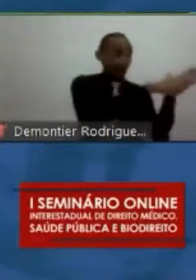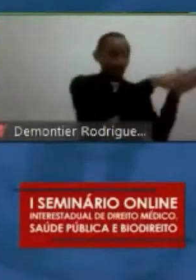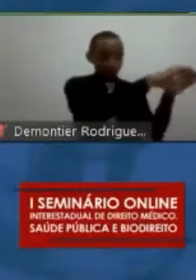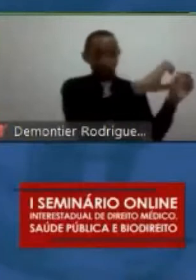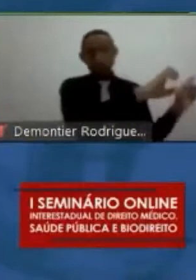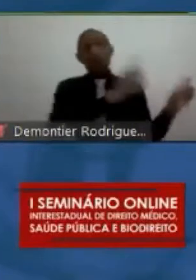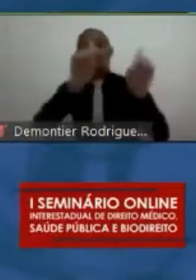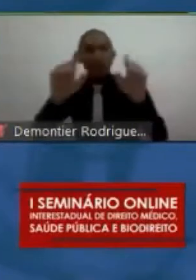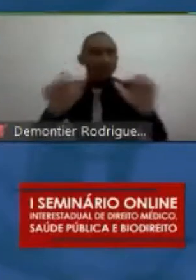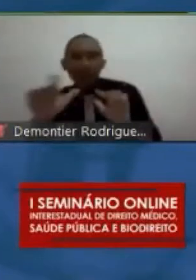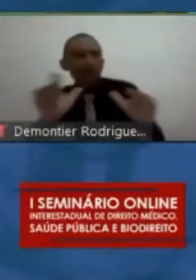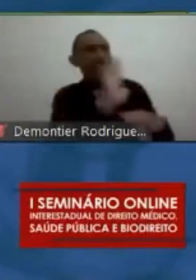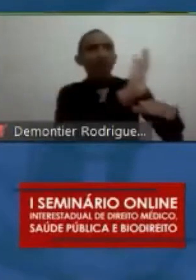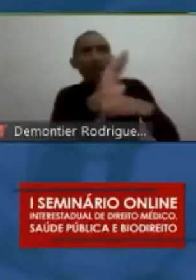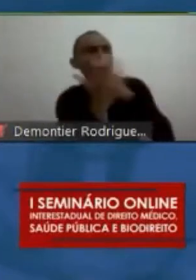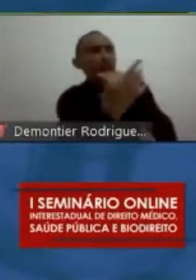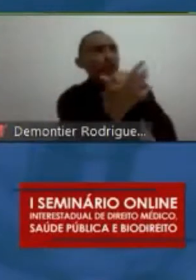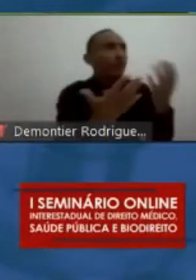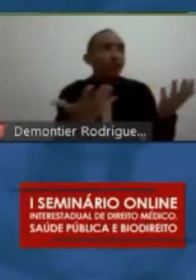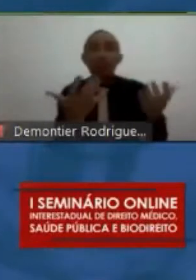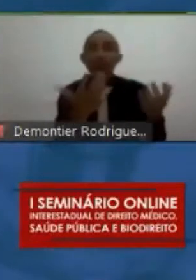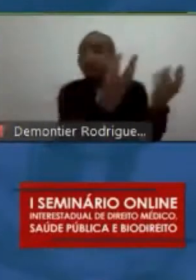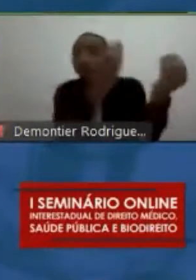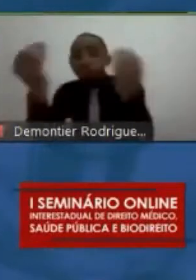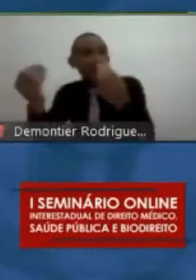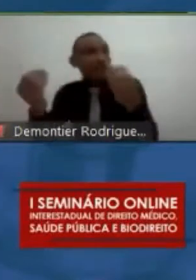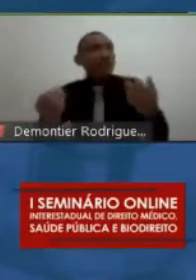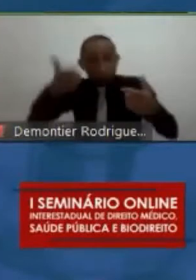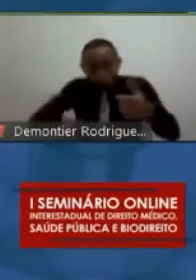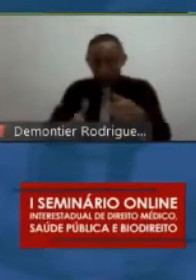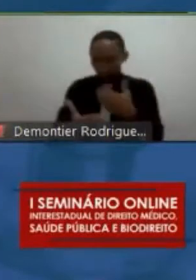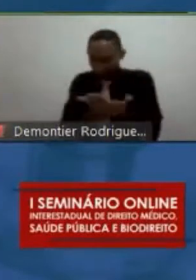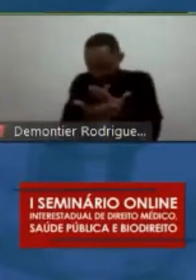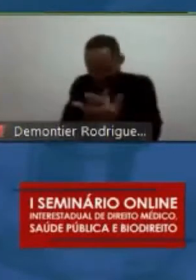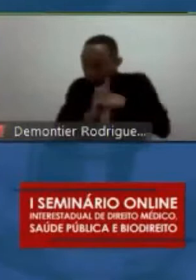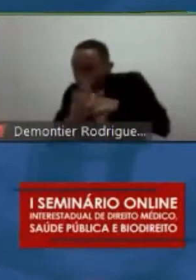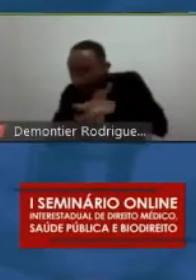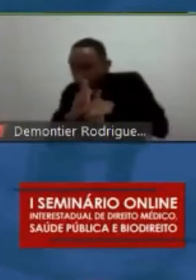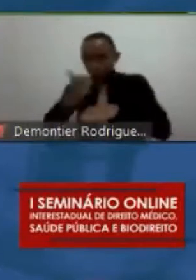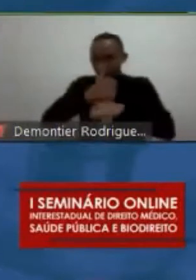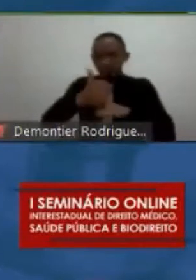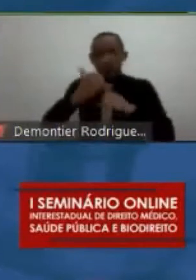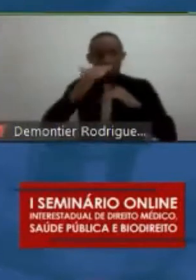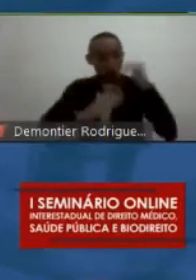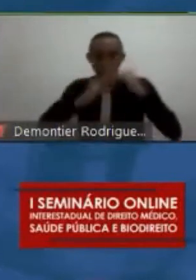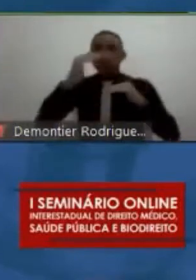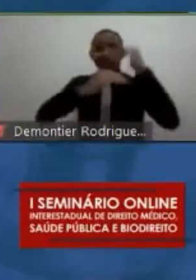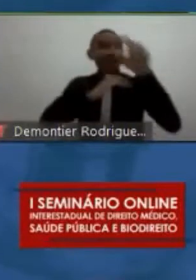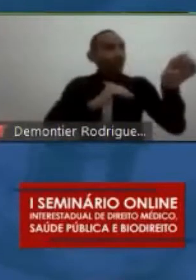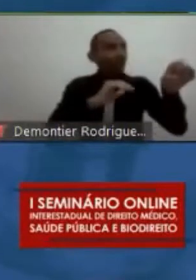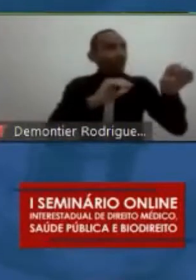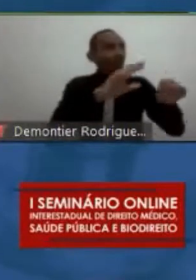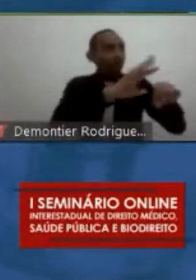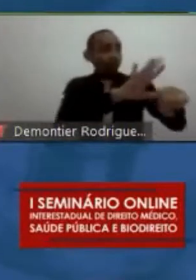atendimento. Porém, muitos tiveram que ser requalificados para poder cuidar de um paciente